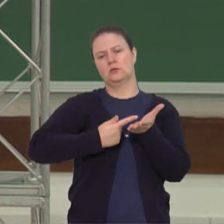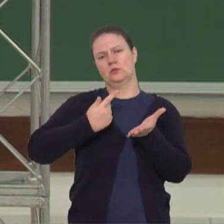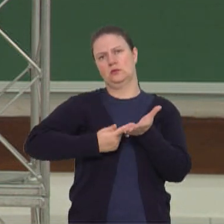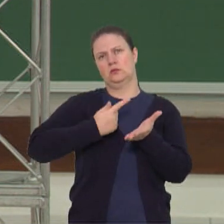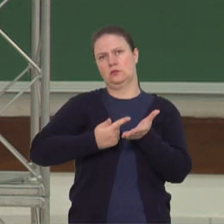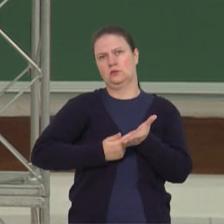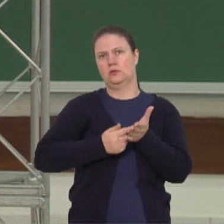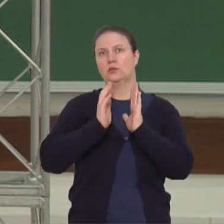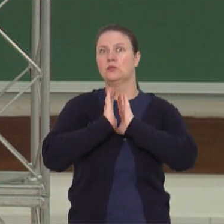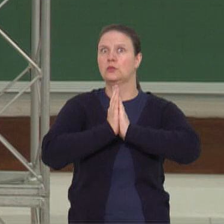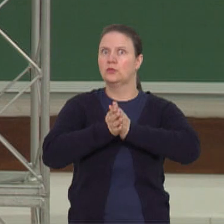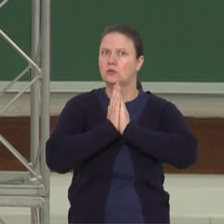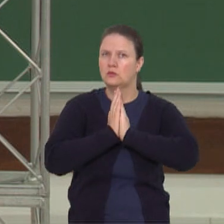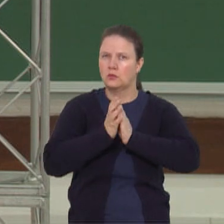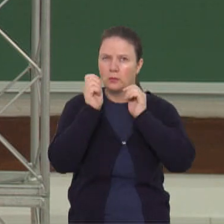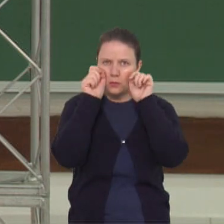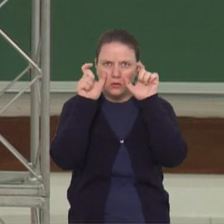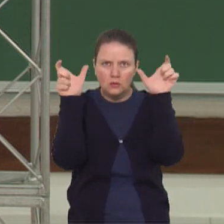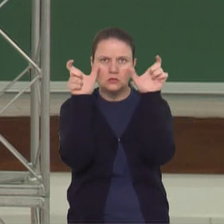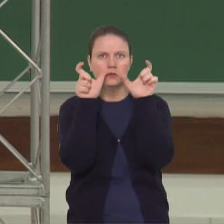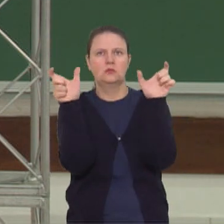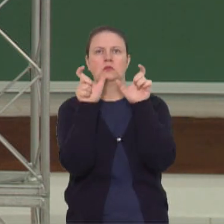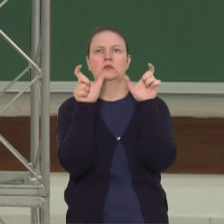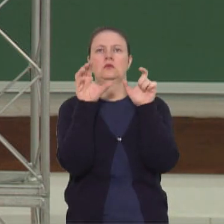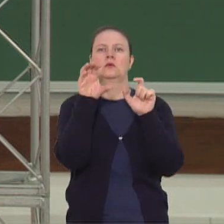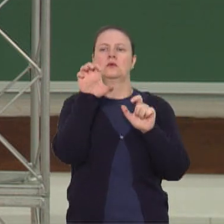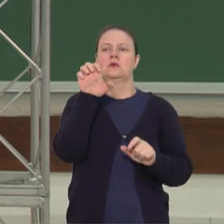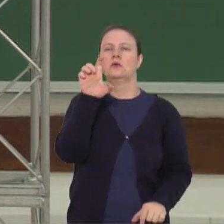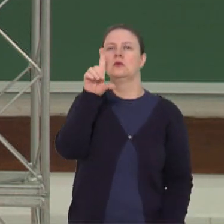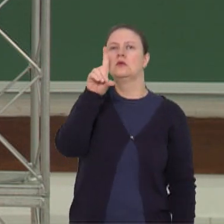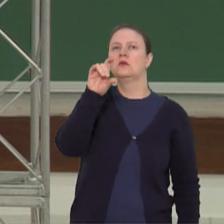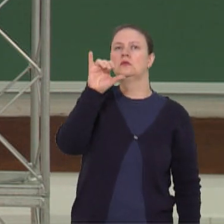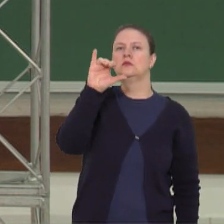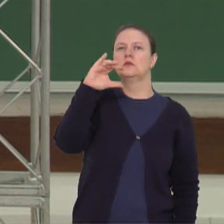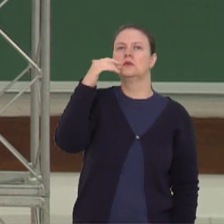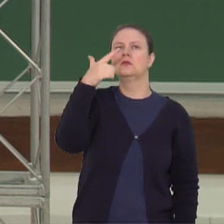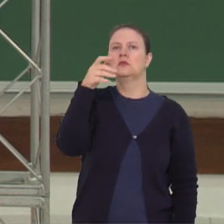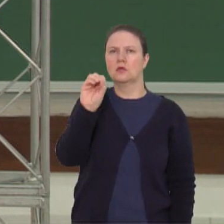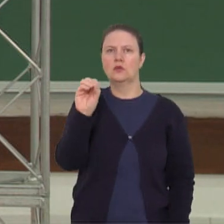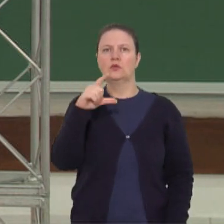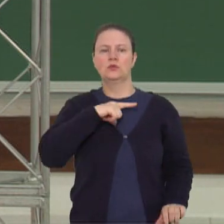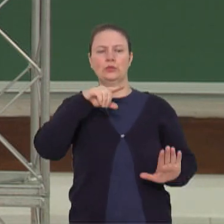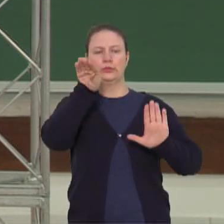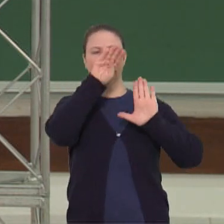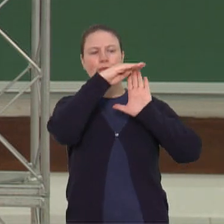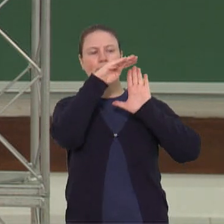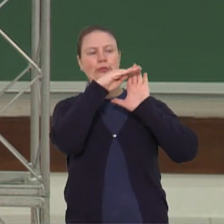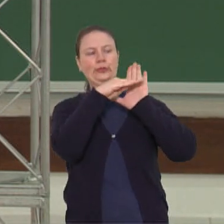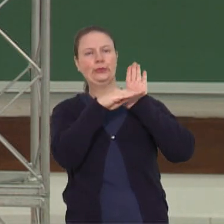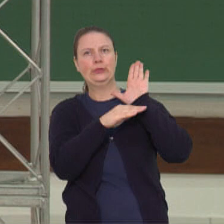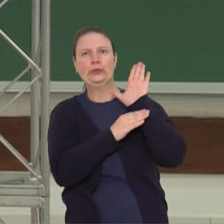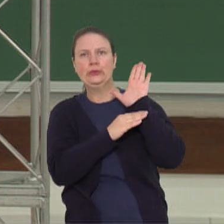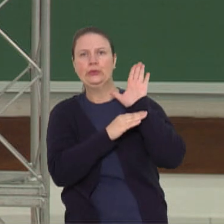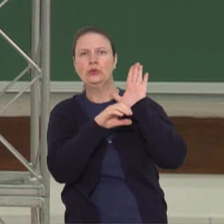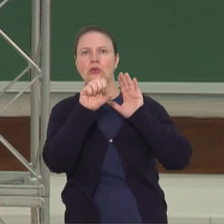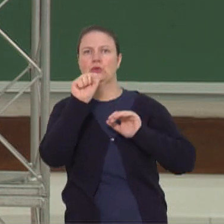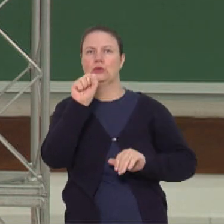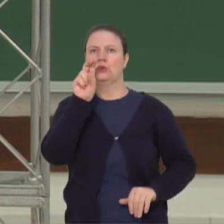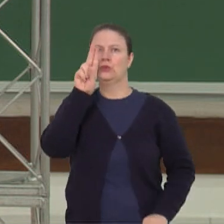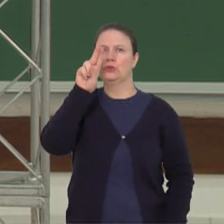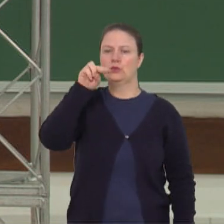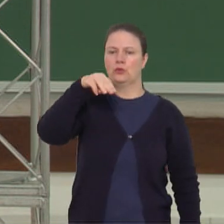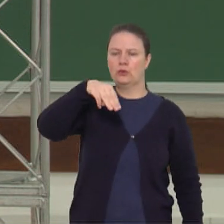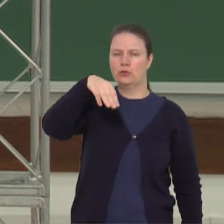favor, atentem-se para a sua edição e procurem no sumário o conteúdo sobre Heráclito. Não